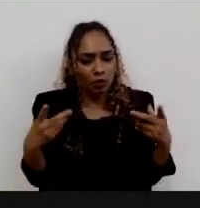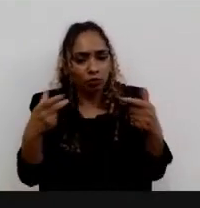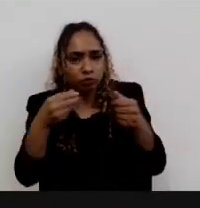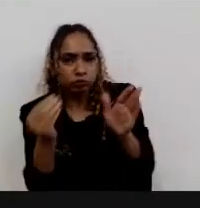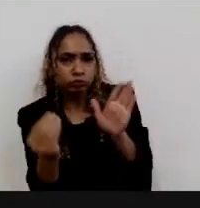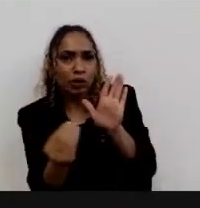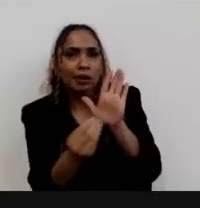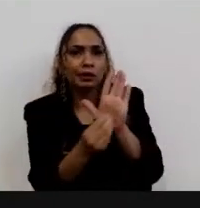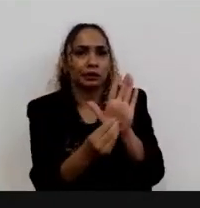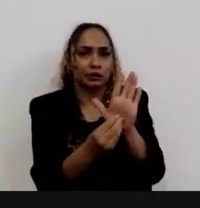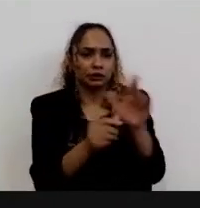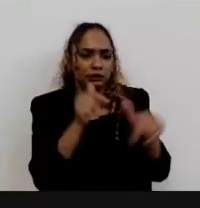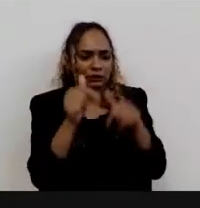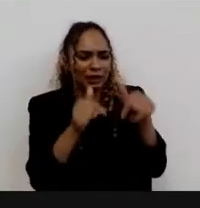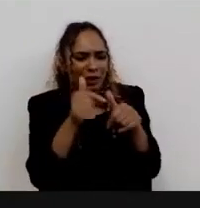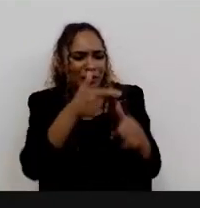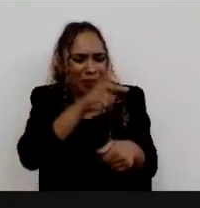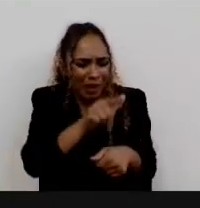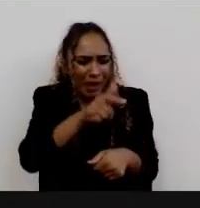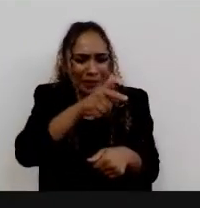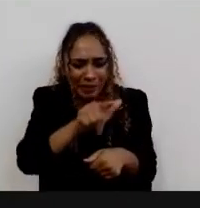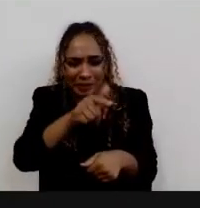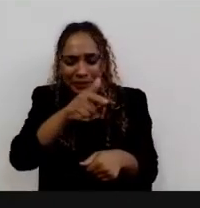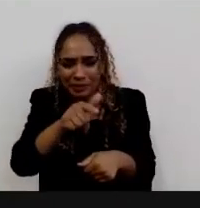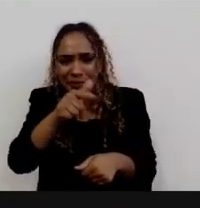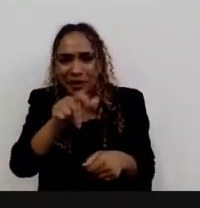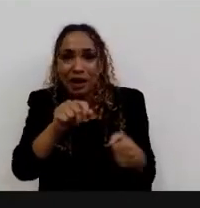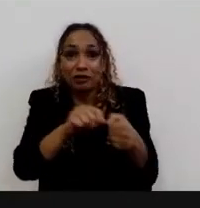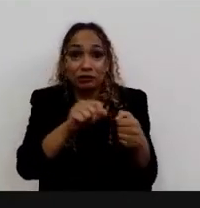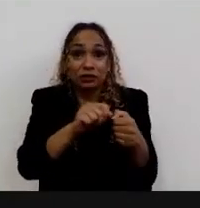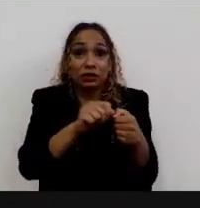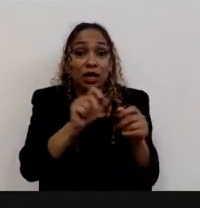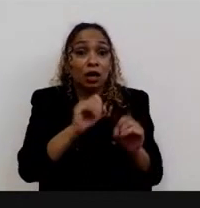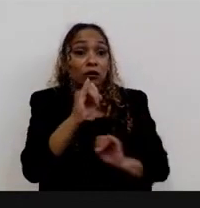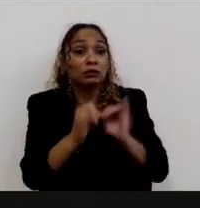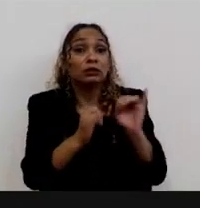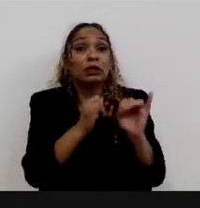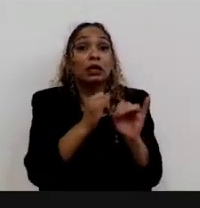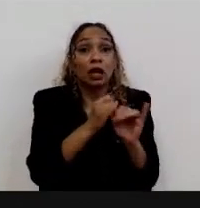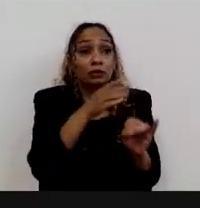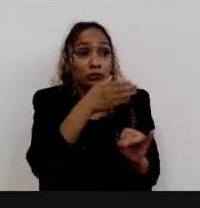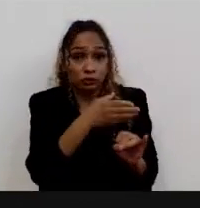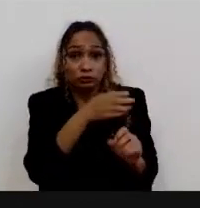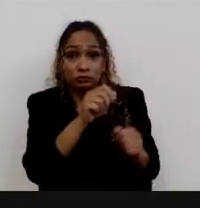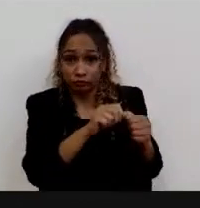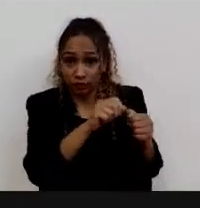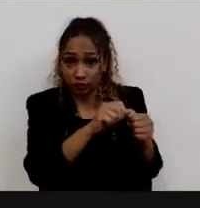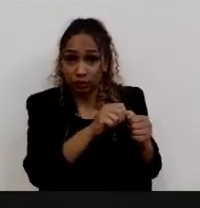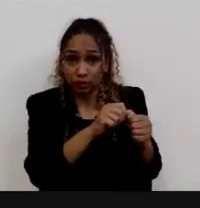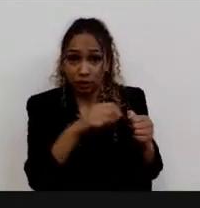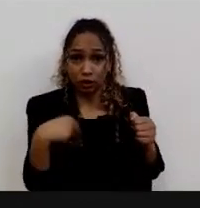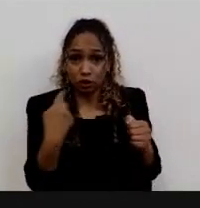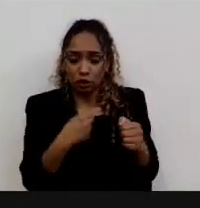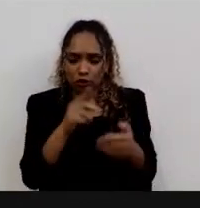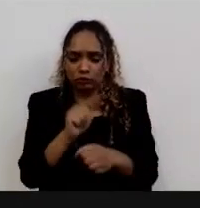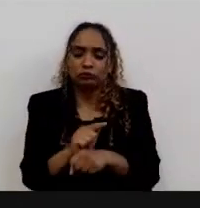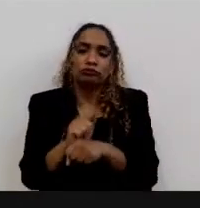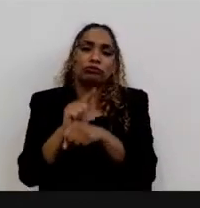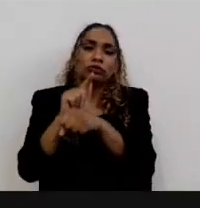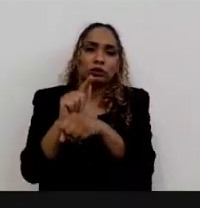agregado. Vamos deixar que as atividades repetitivas sejam executadas pela máquina, de forma que nós possamos nos dedicar para atividades de